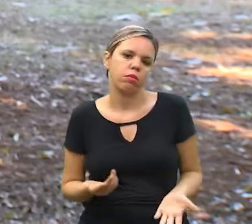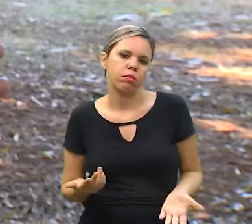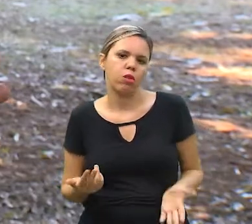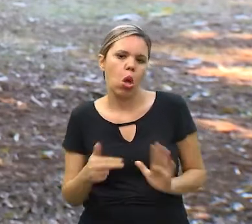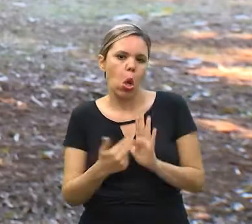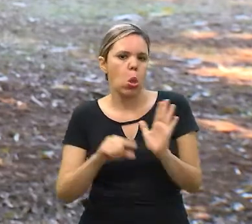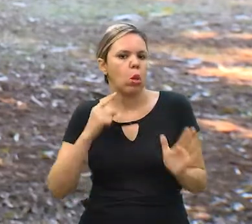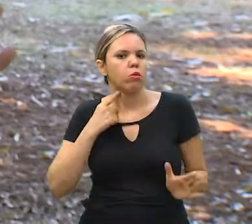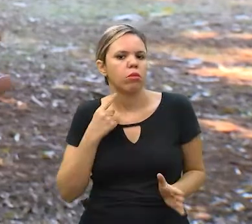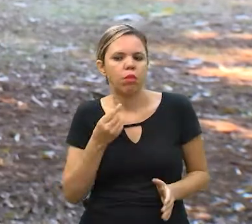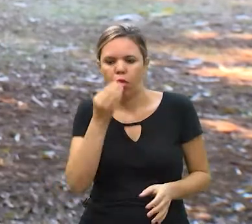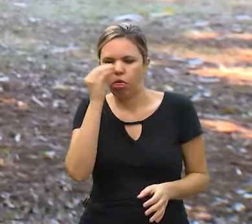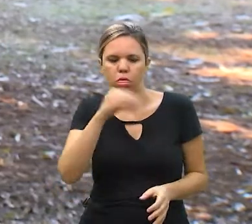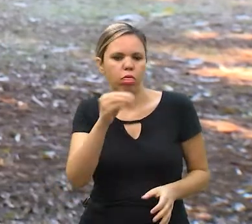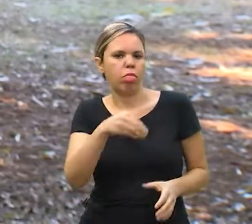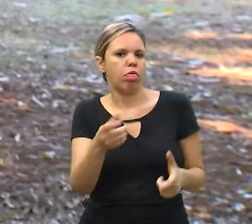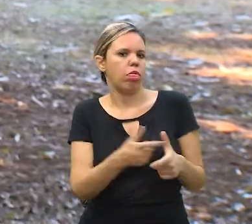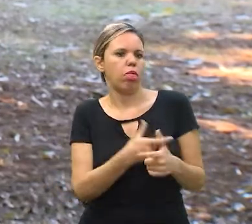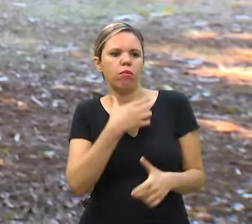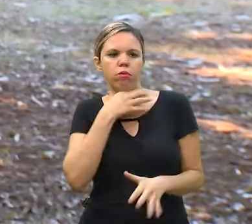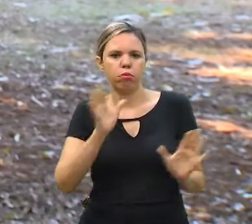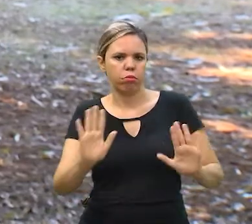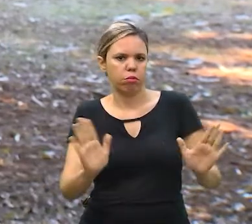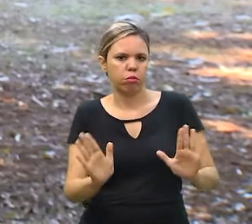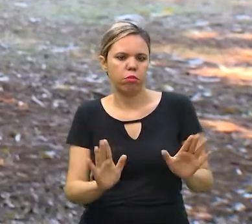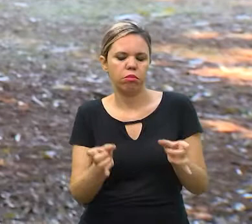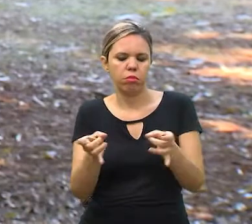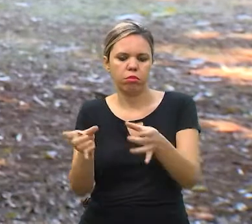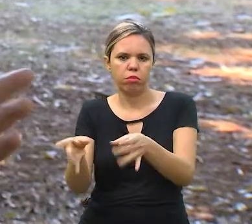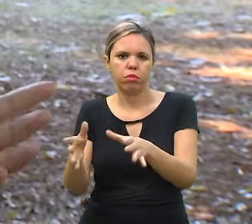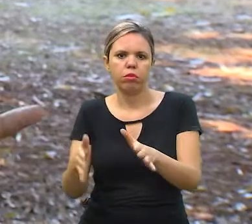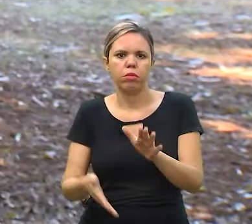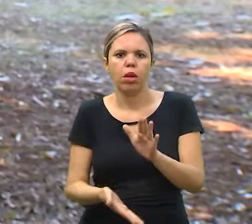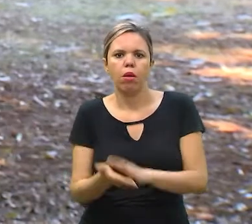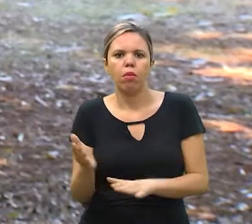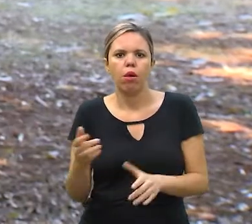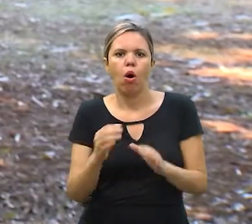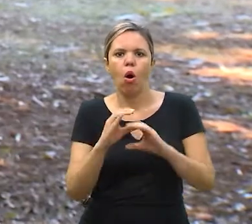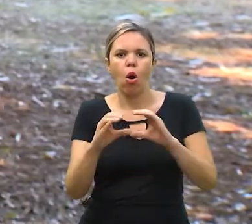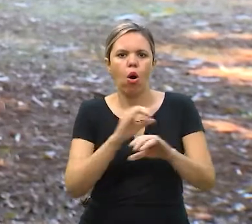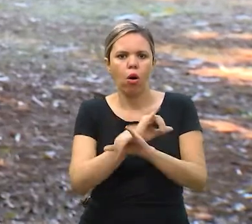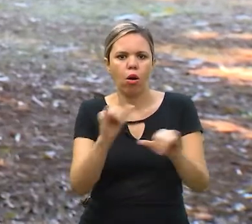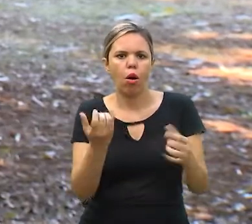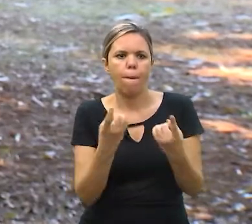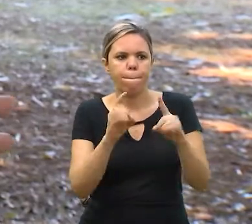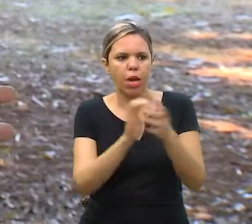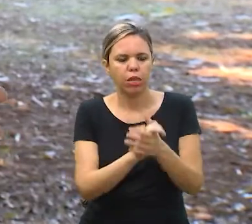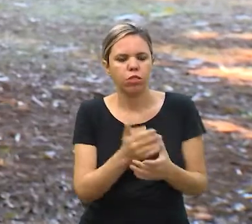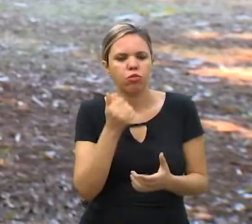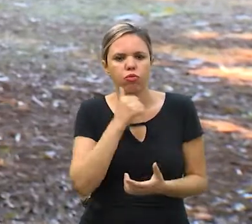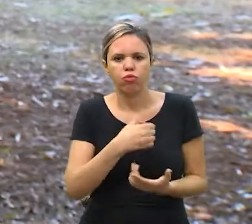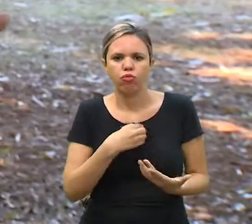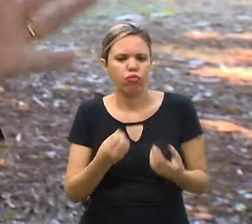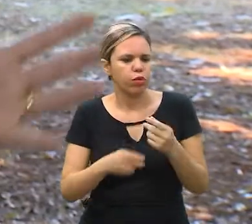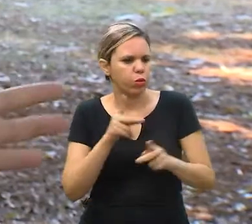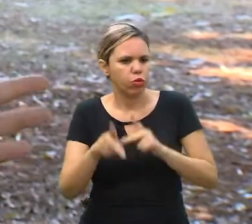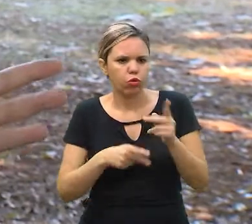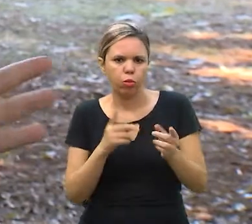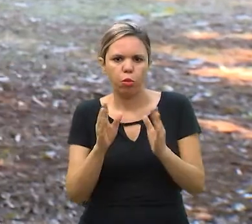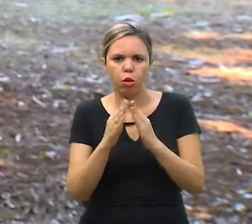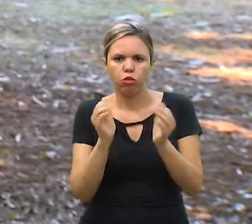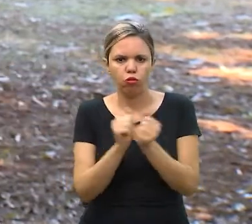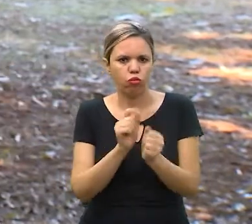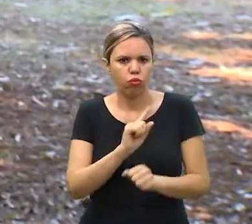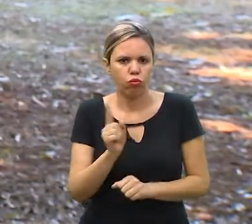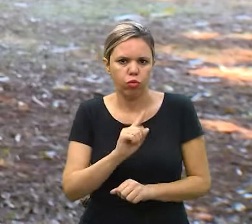aí elas começam a negar a situação delas e vão empurrando com a barriga. Inclusive elas não comunicam com o marido, com a esposa, com os cônjuges, com as pessoas que moram